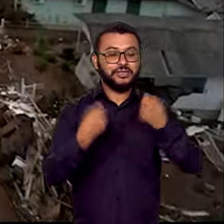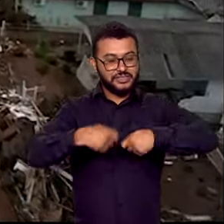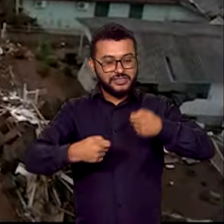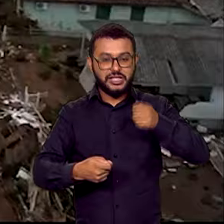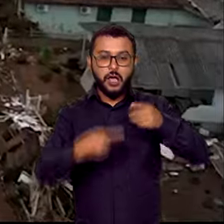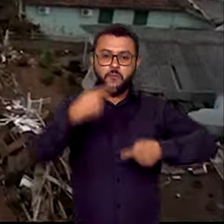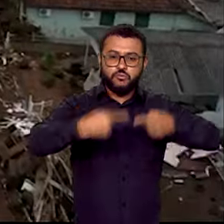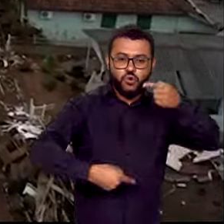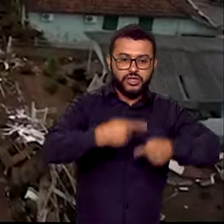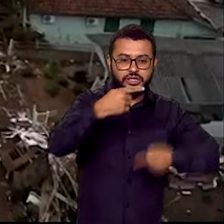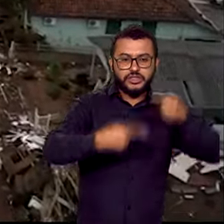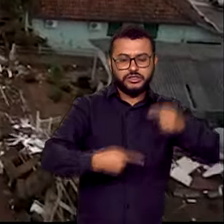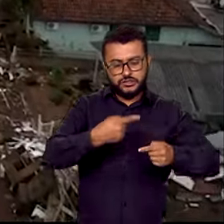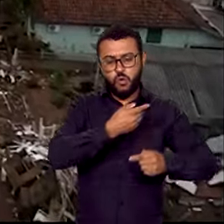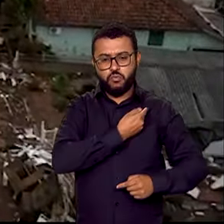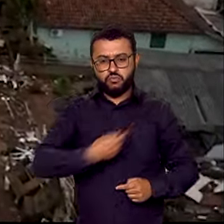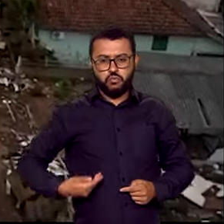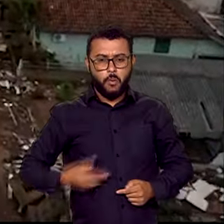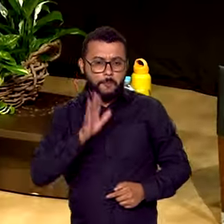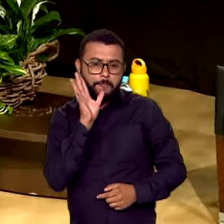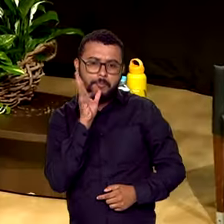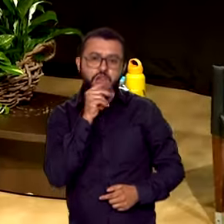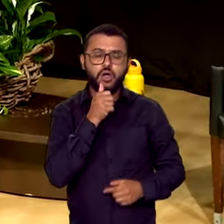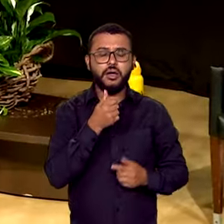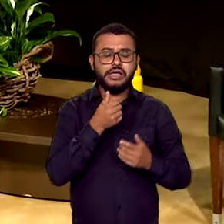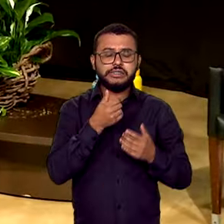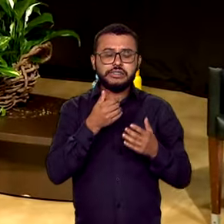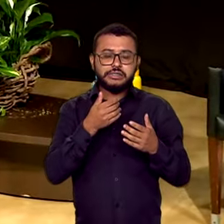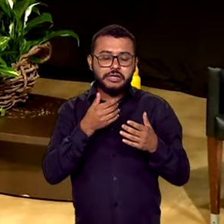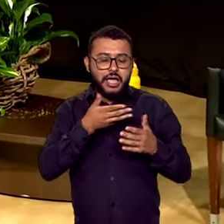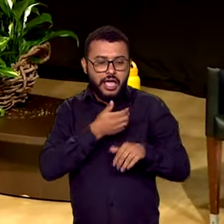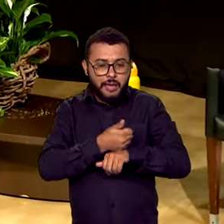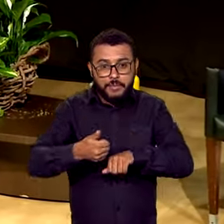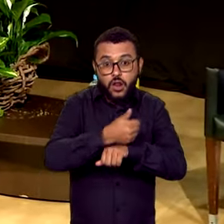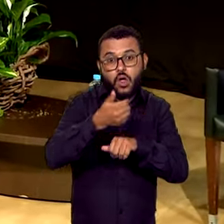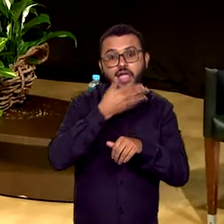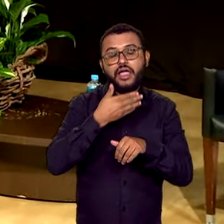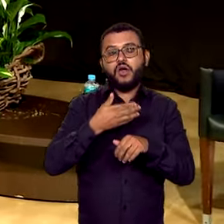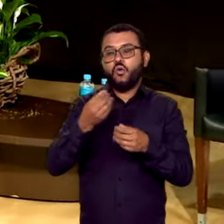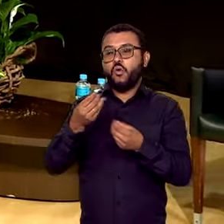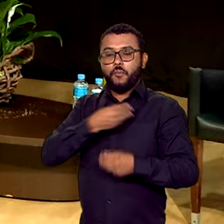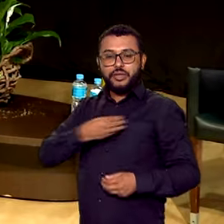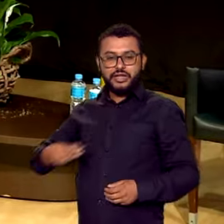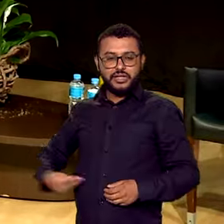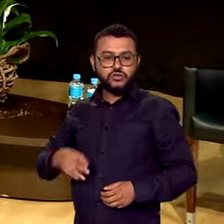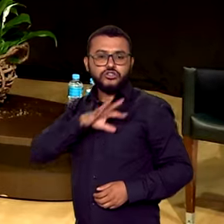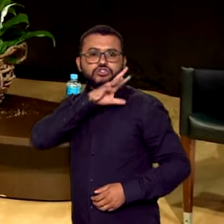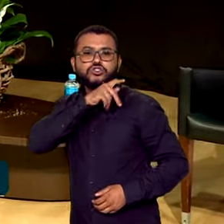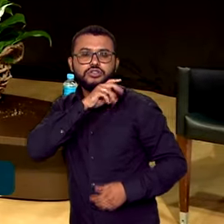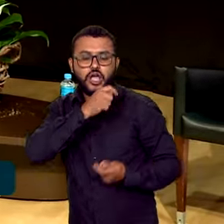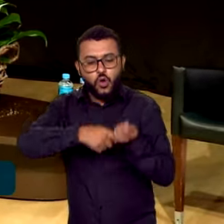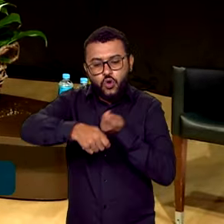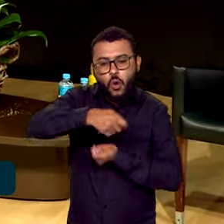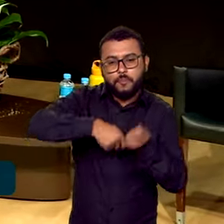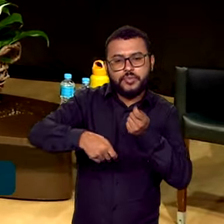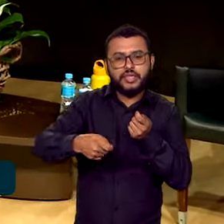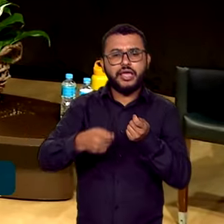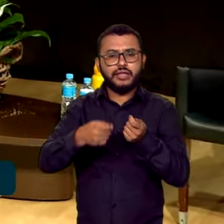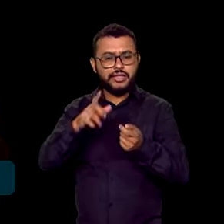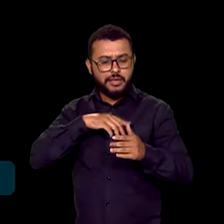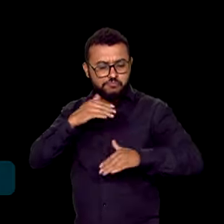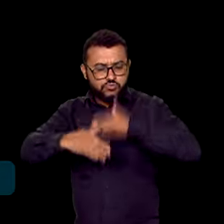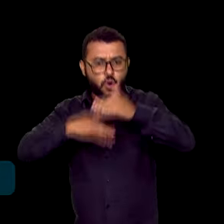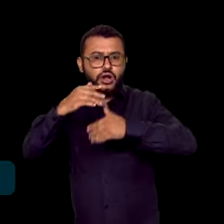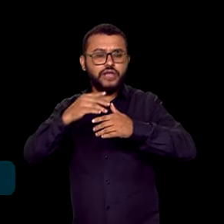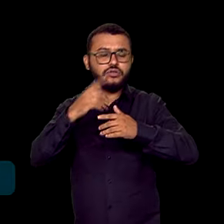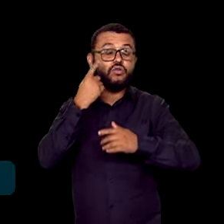a economia acompanhem esses efeitos. Foi assim que o ministro da Fazenda propôs uma maior integração entre o progresso e o